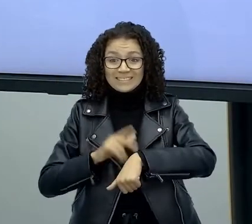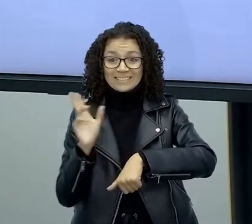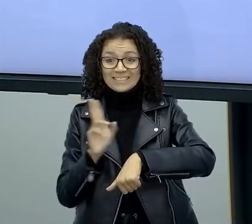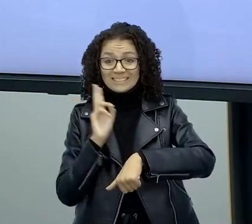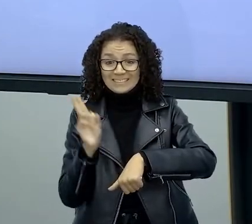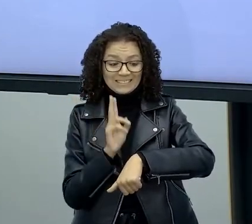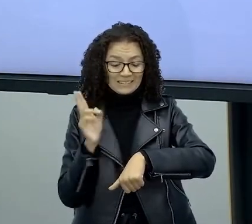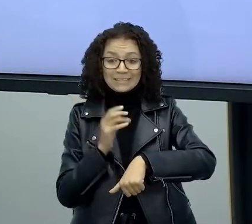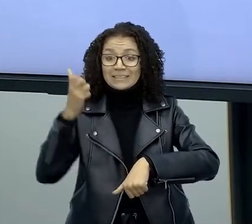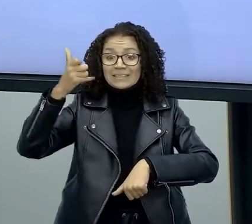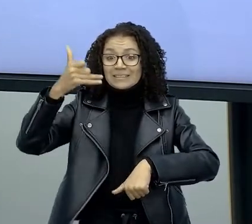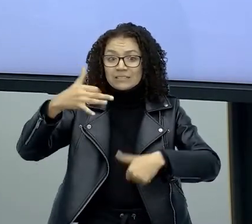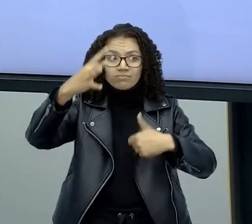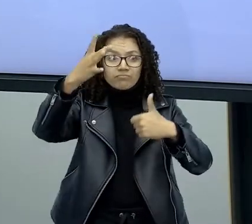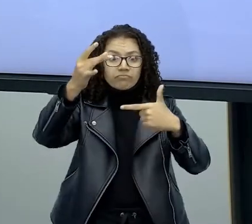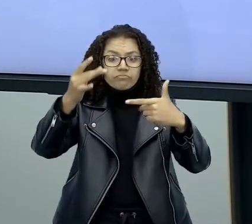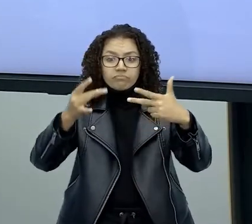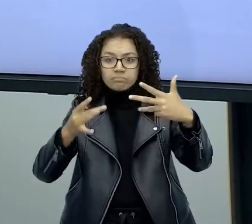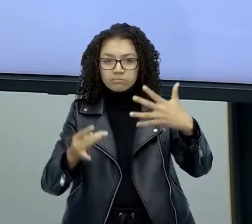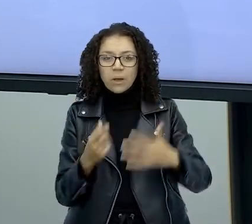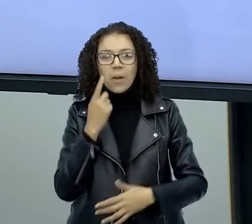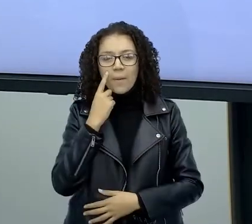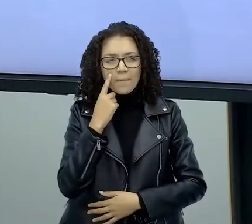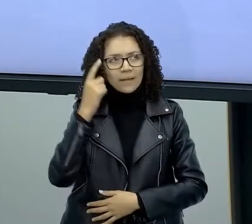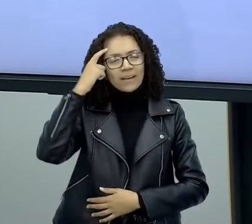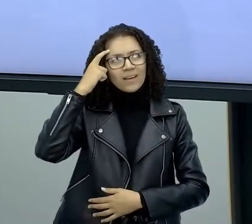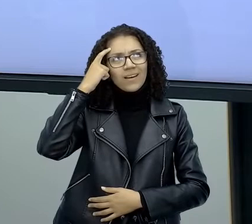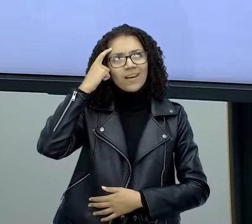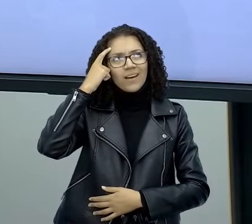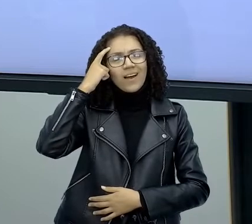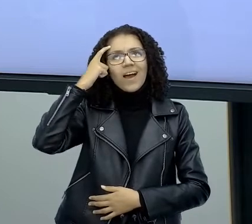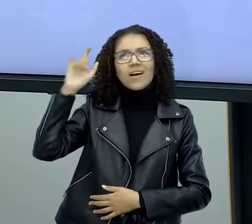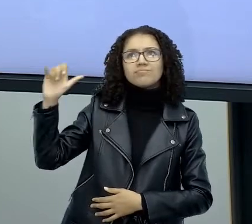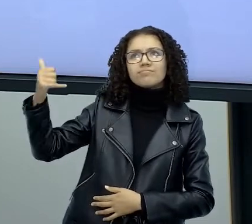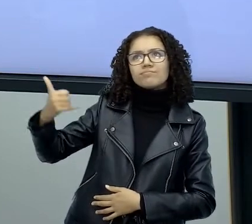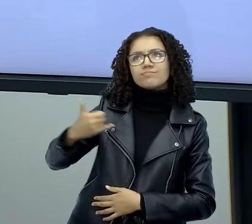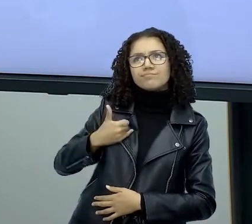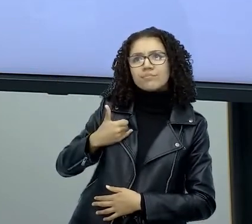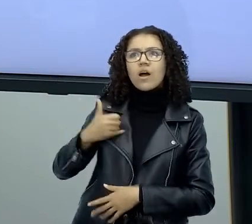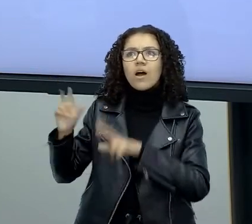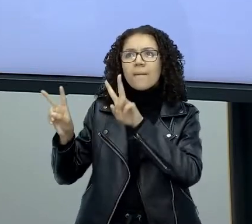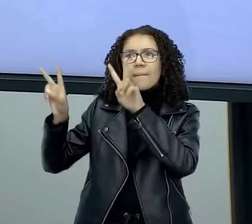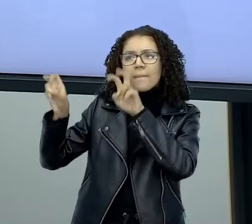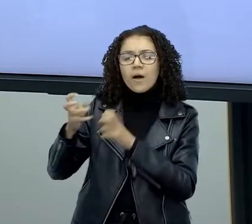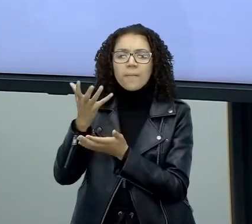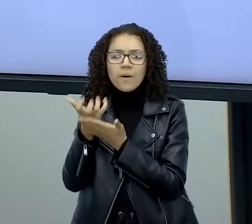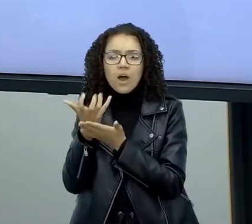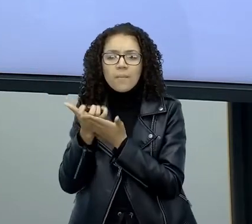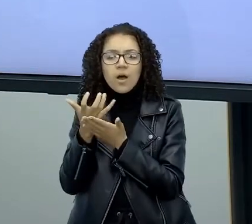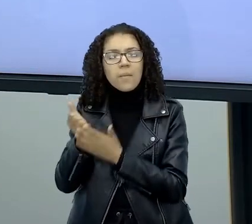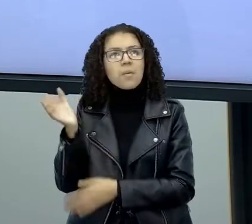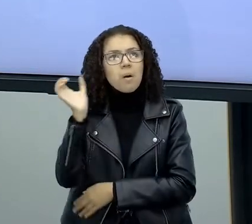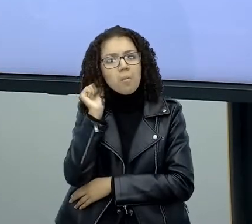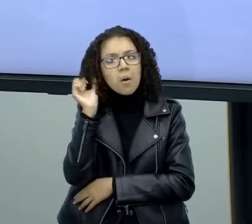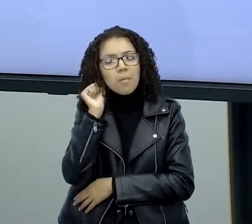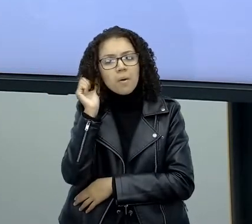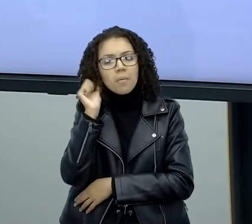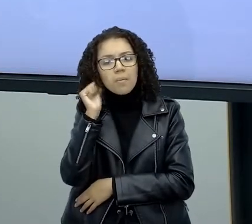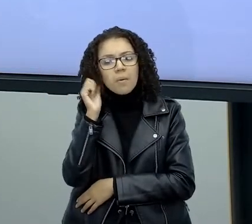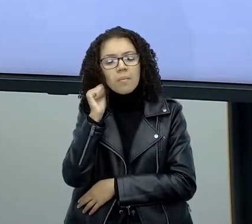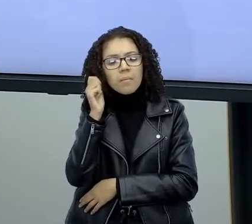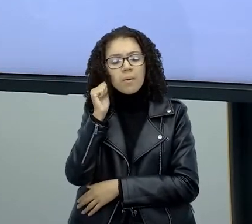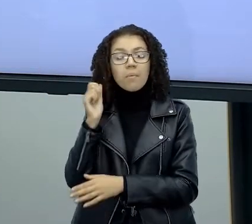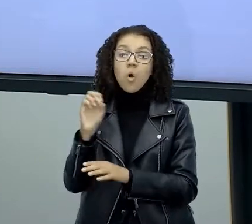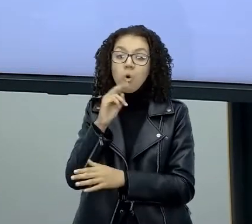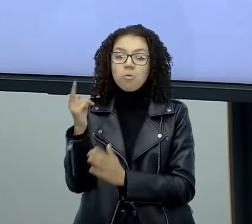e tô tentando. Nossa, a notícia que eu vi, o tema que eu vi no podcast tal, e eu tô com dúvida. Mas